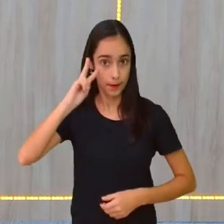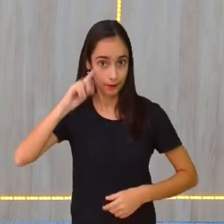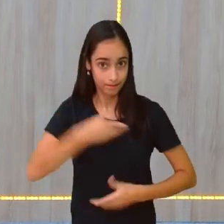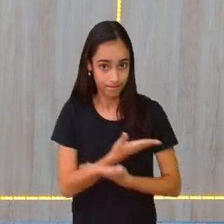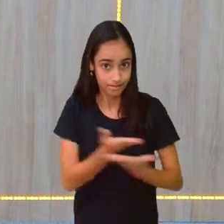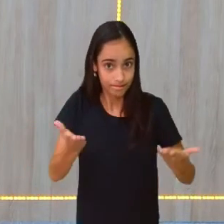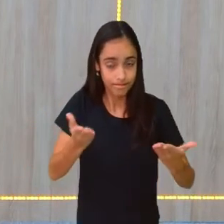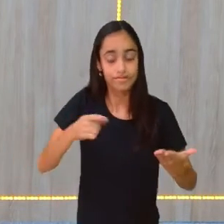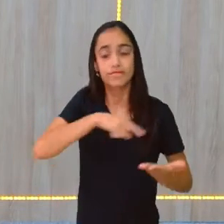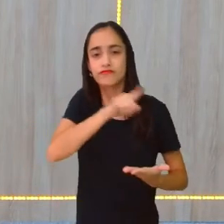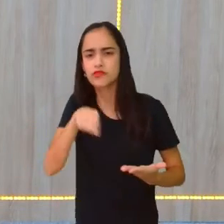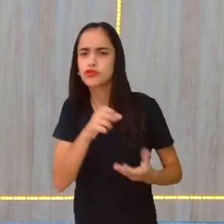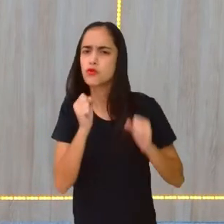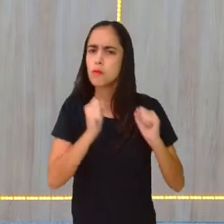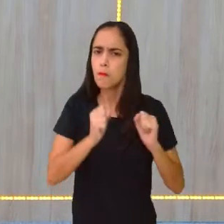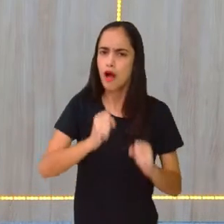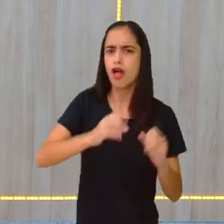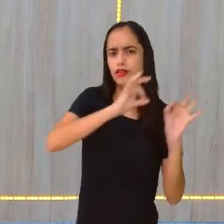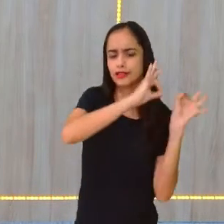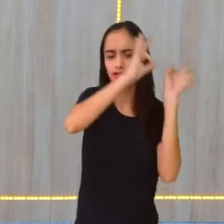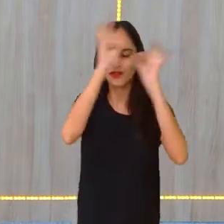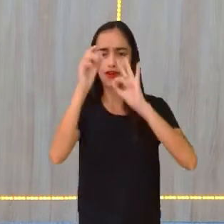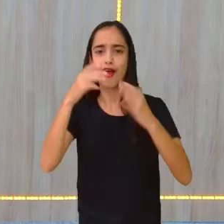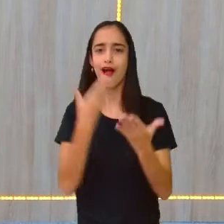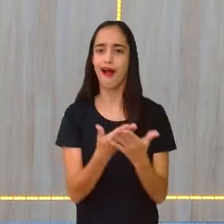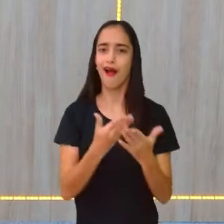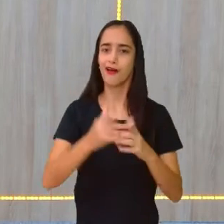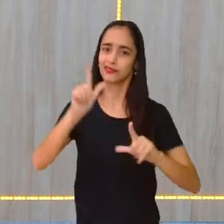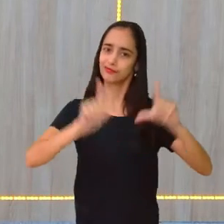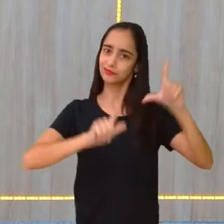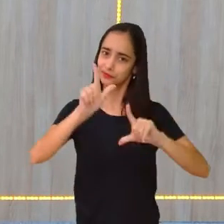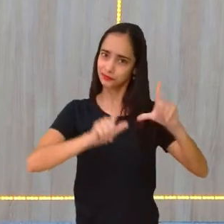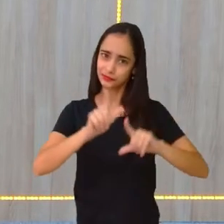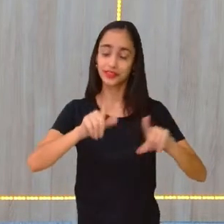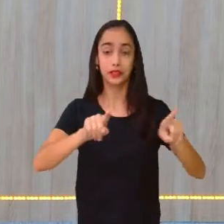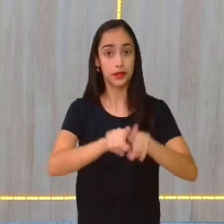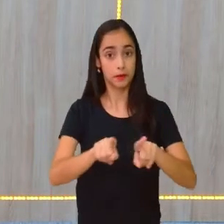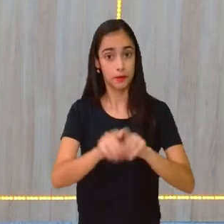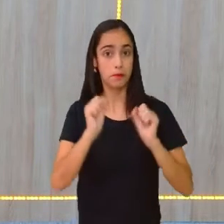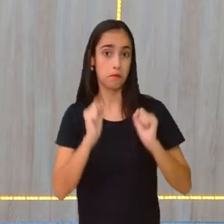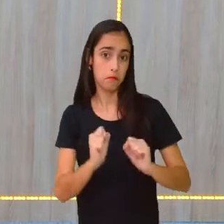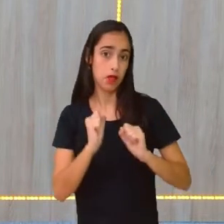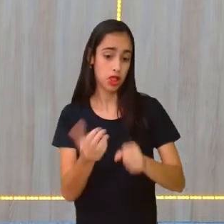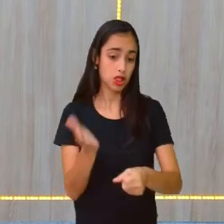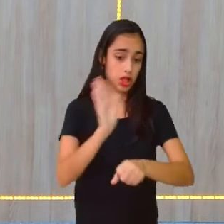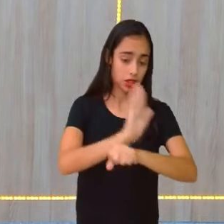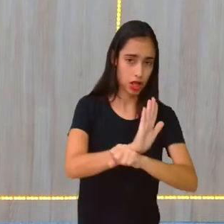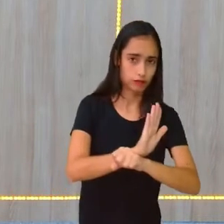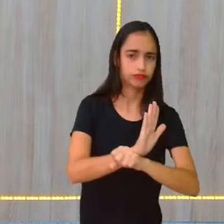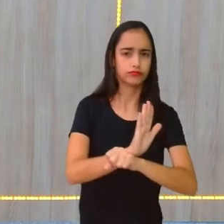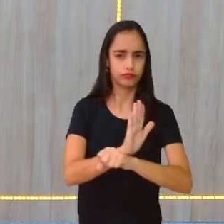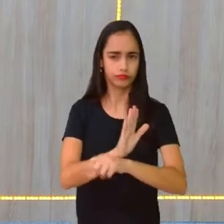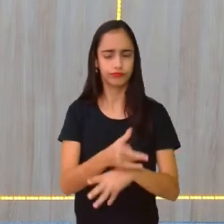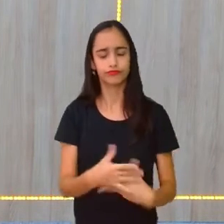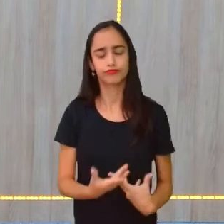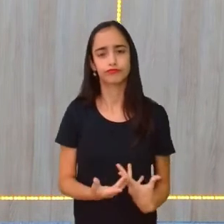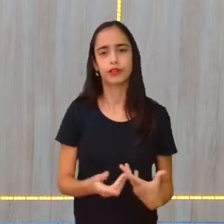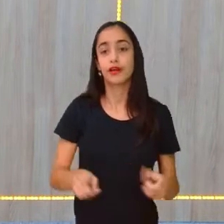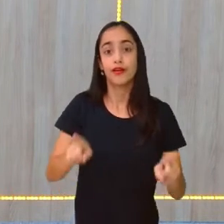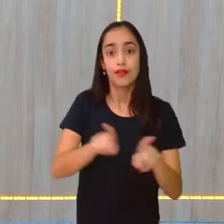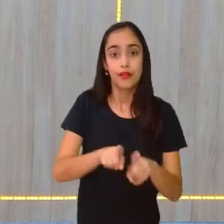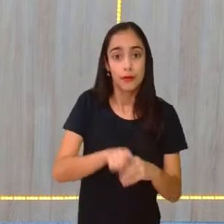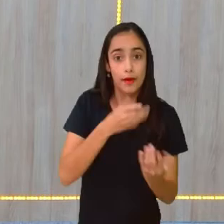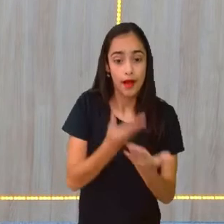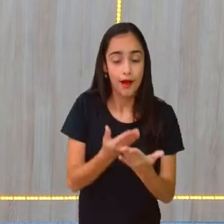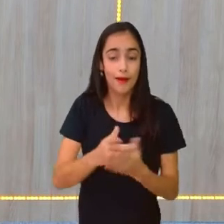nossa aula pela TV Nova, essa aula é reprisada no turno seguinte, essa aula vai para